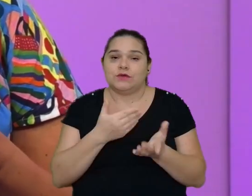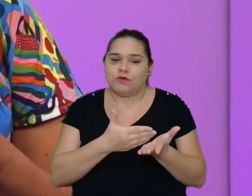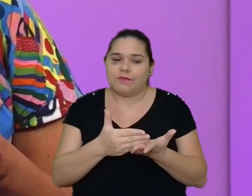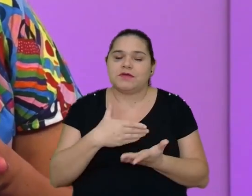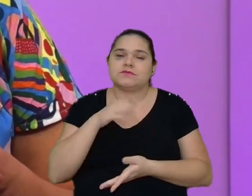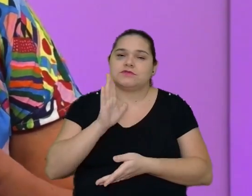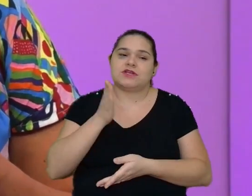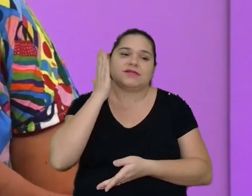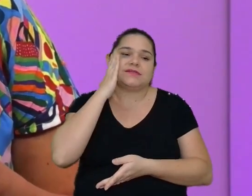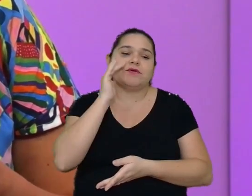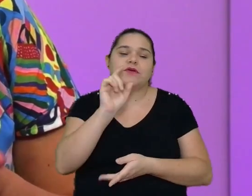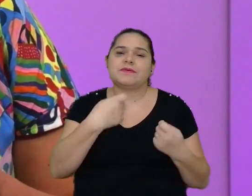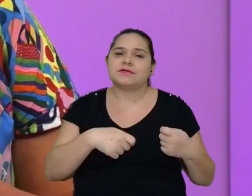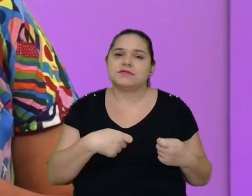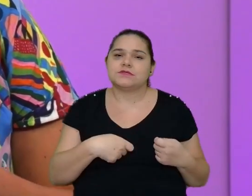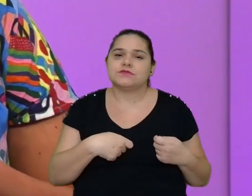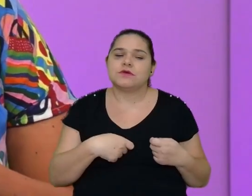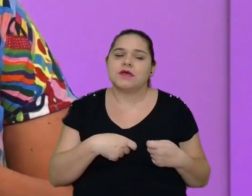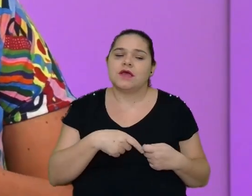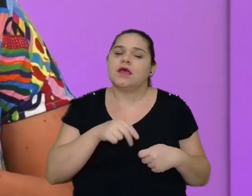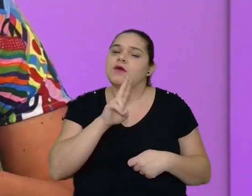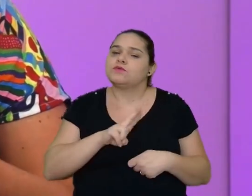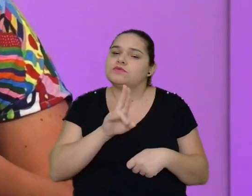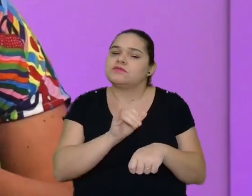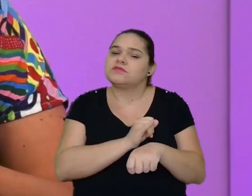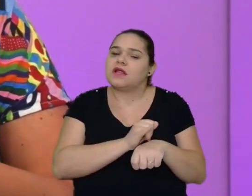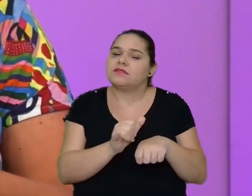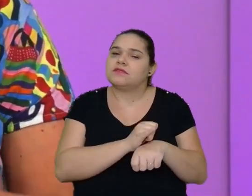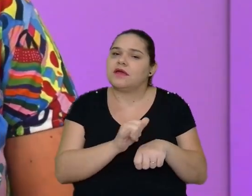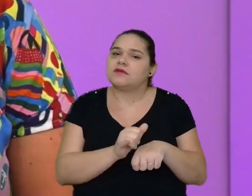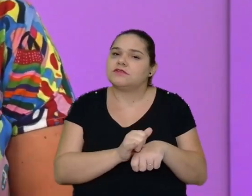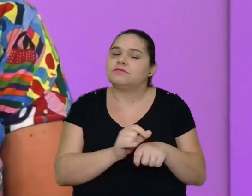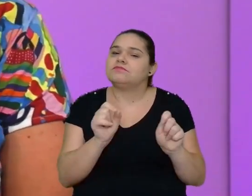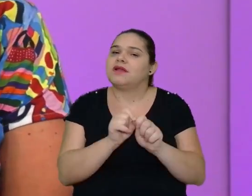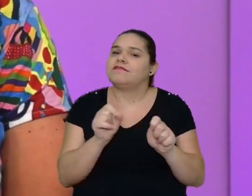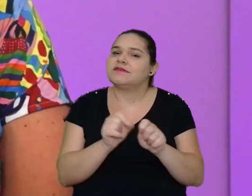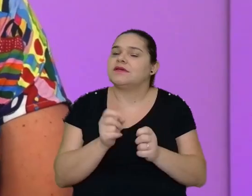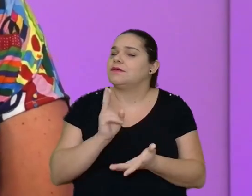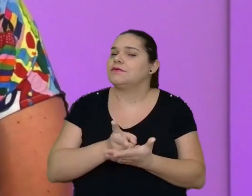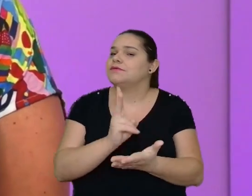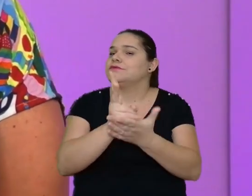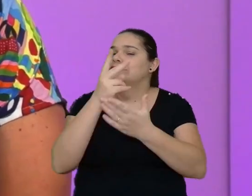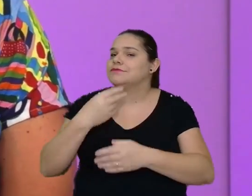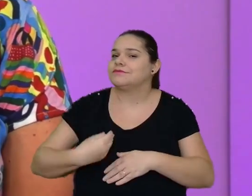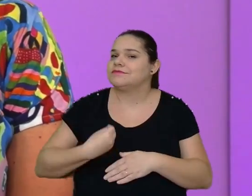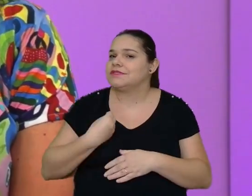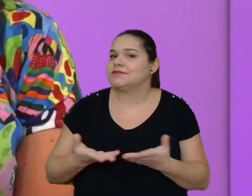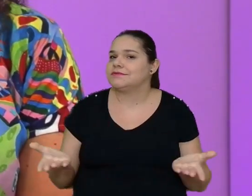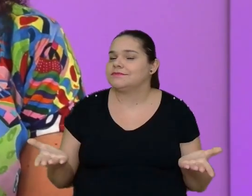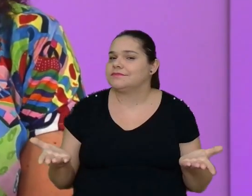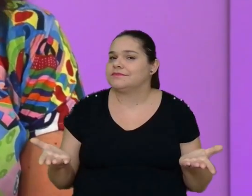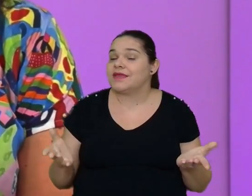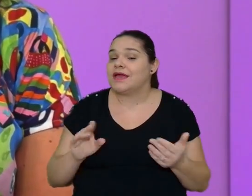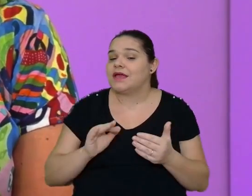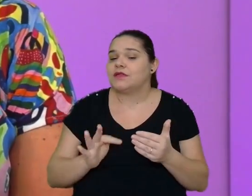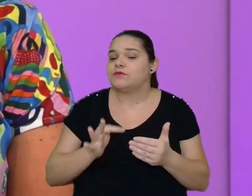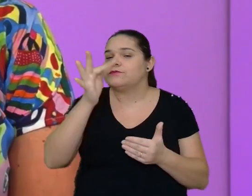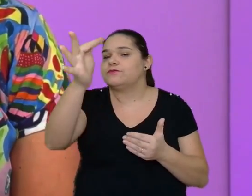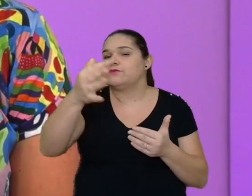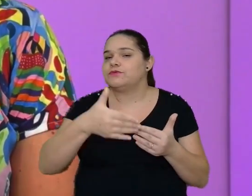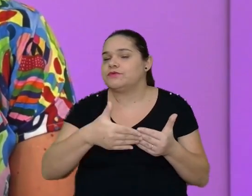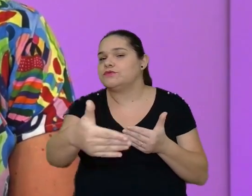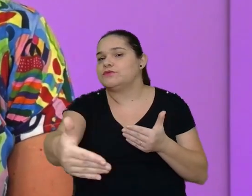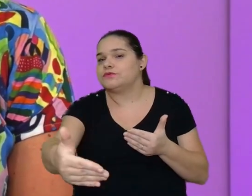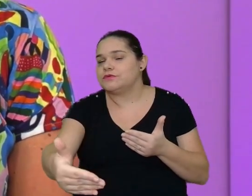tomo algumas medidas de prevenção e eu vou tocando a minha vida de acordo com o que eu quero. E lá na frente, então é isso. Então, eu